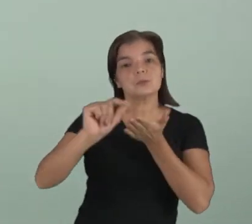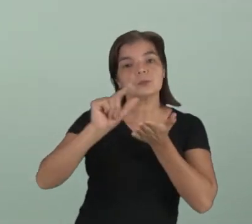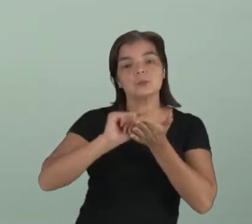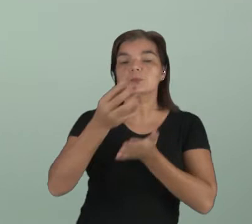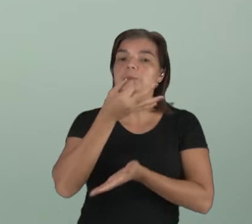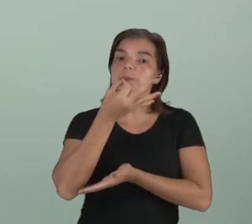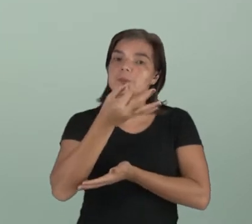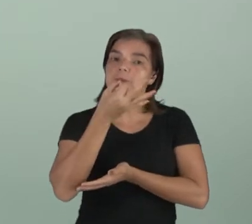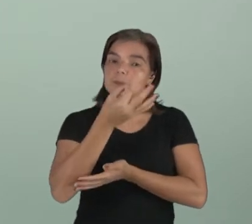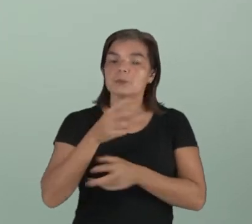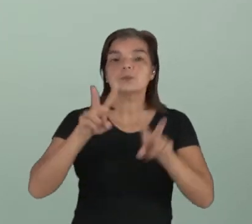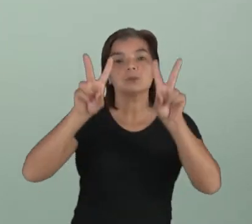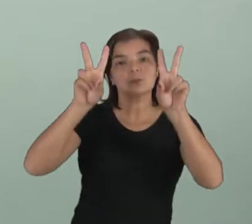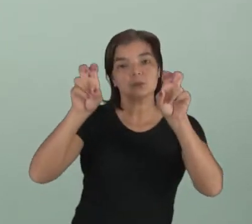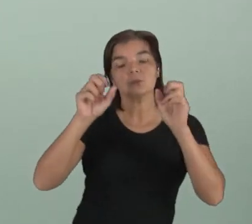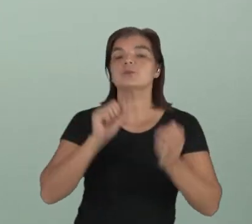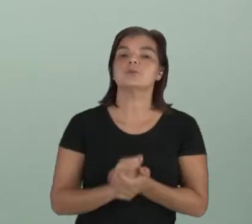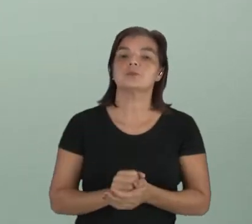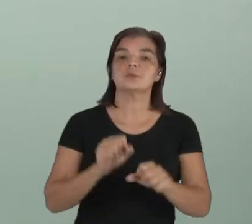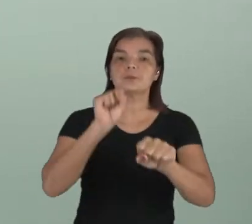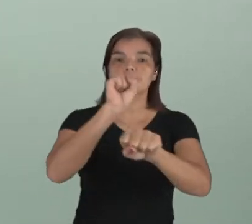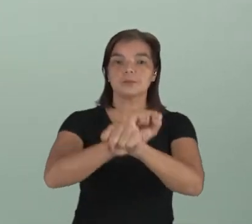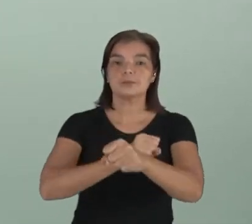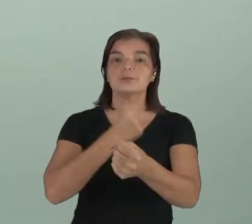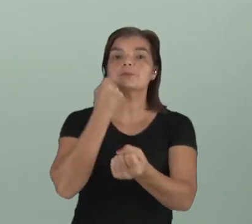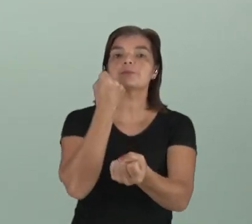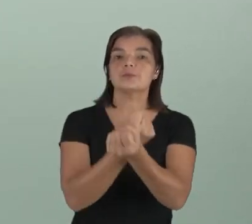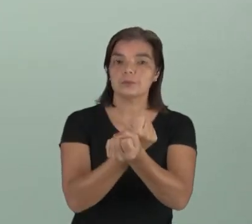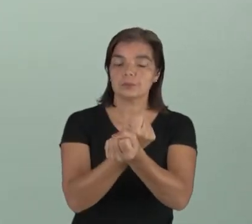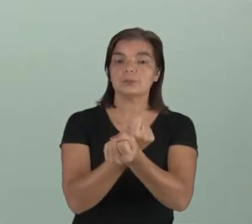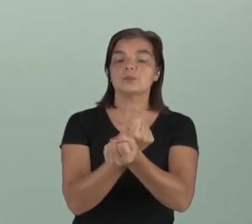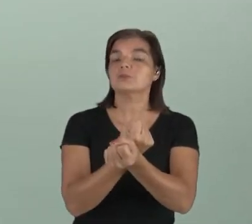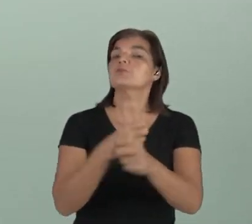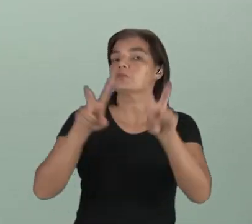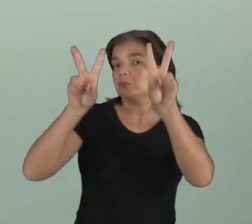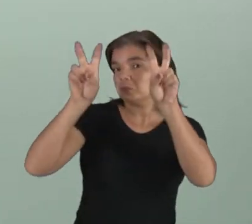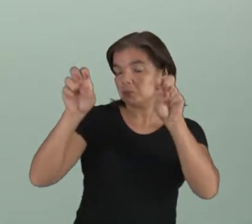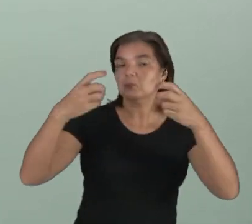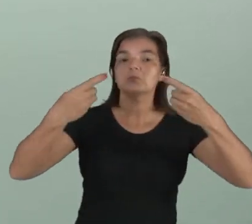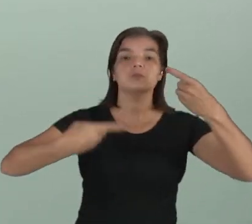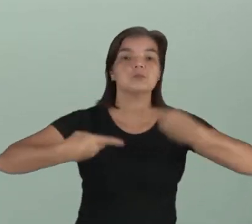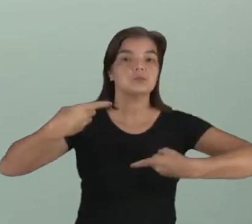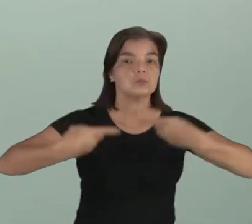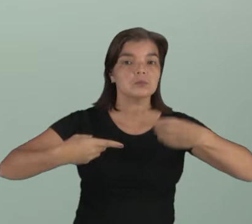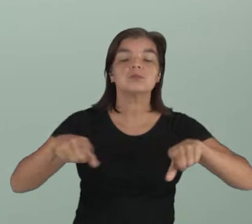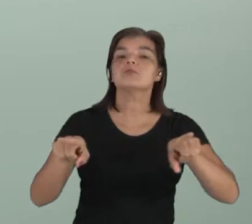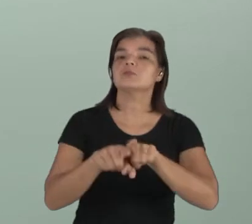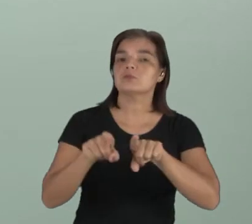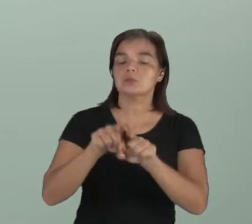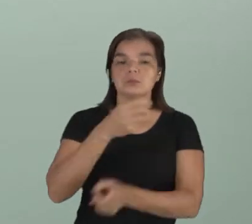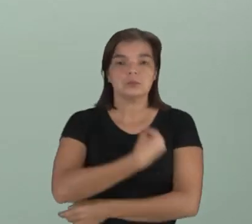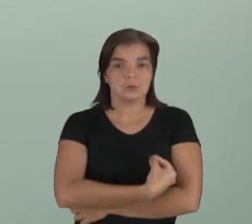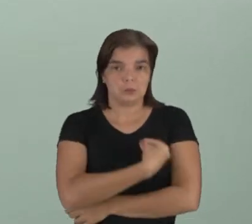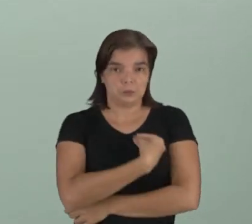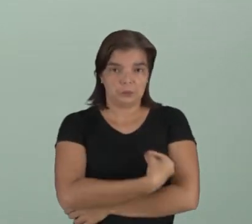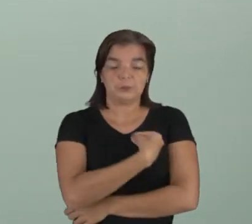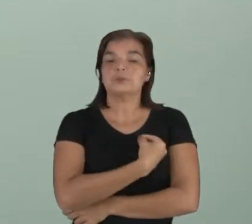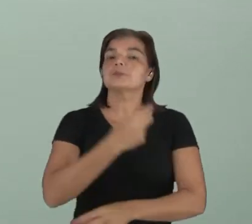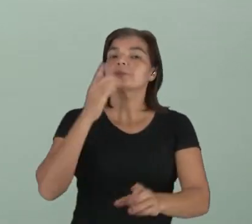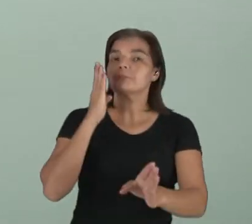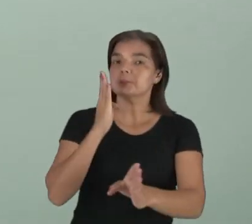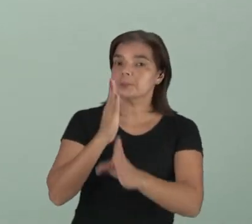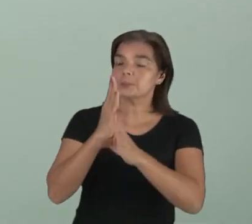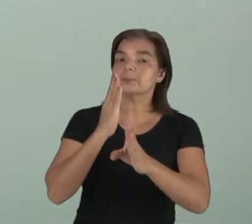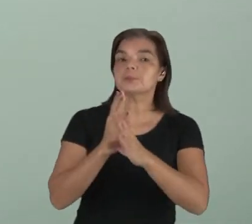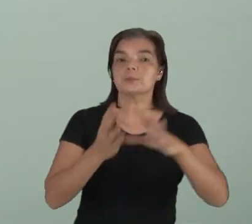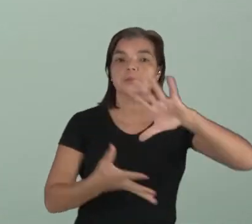opinião falando sobre o tema lockdown, um tema tão polêmico, né, um tema tão presente no nosso dia a dia por